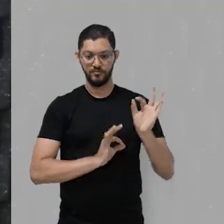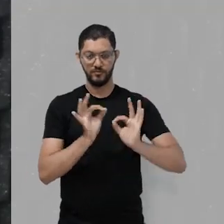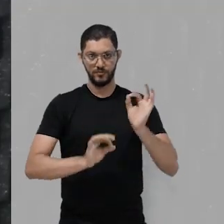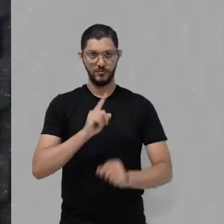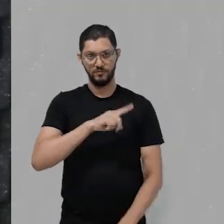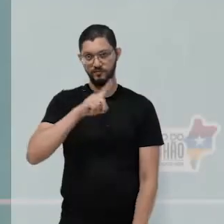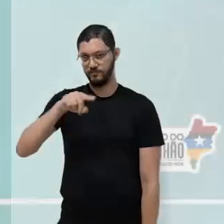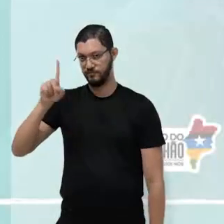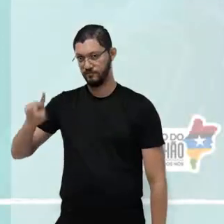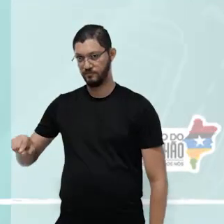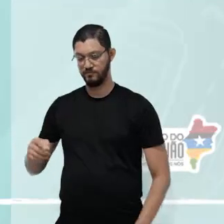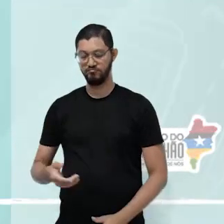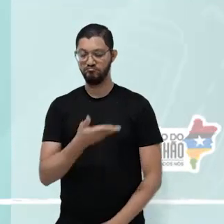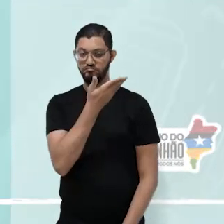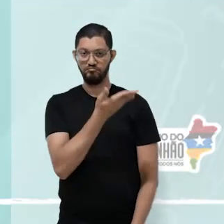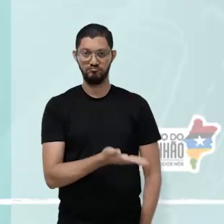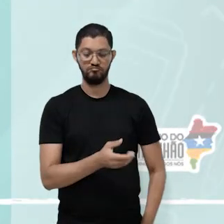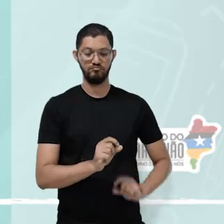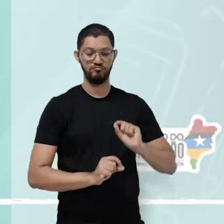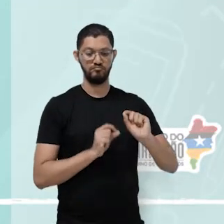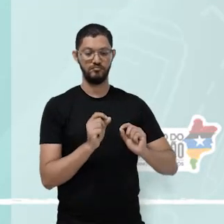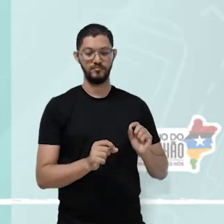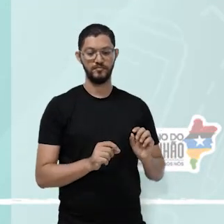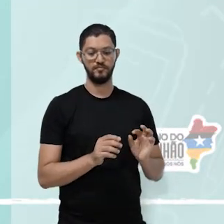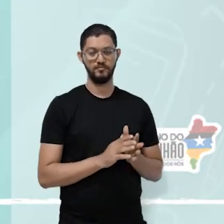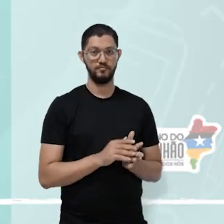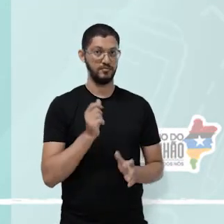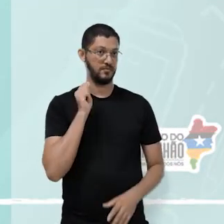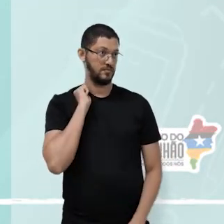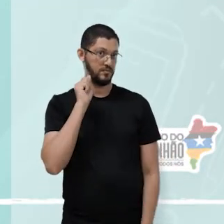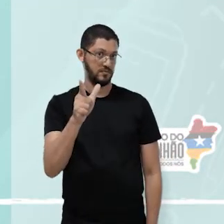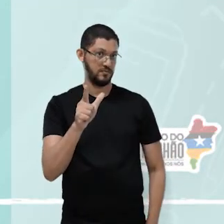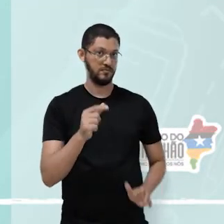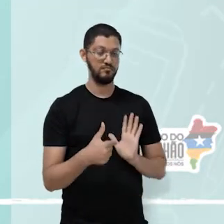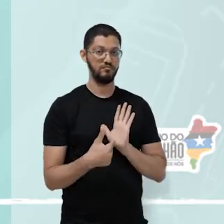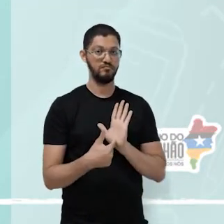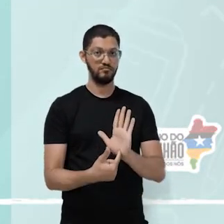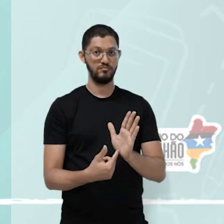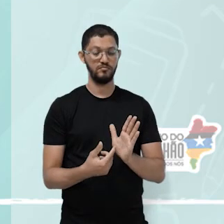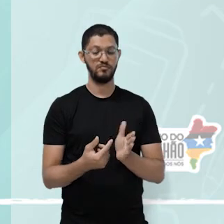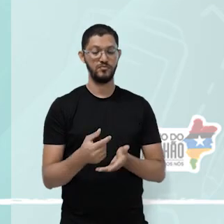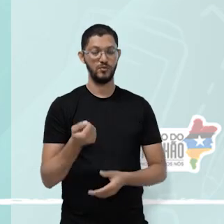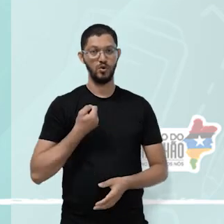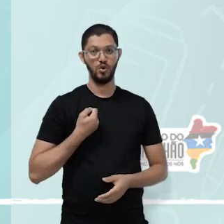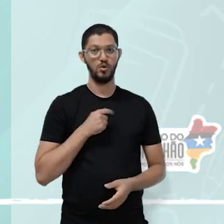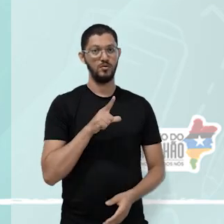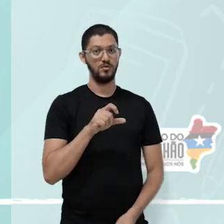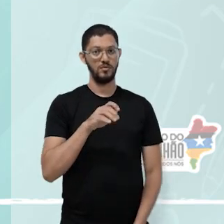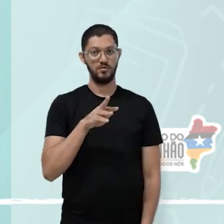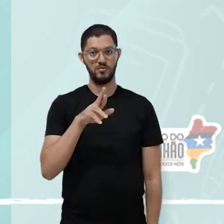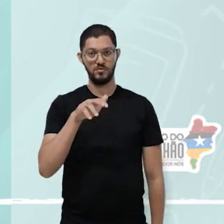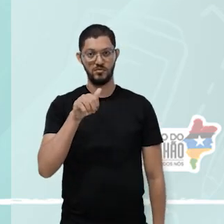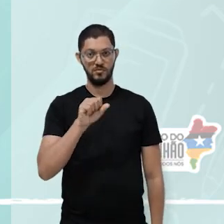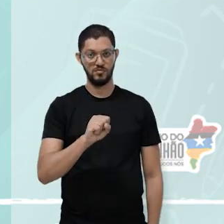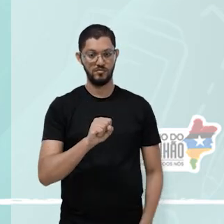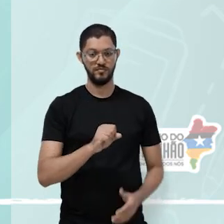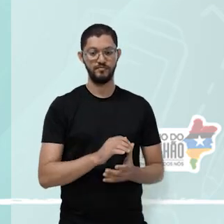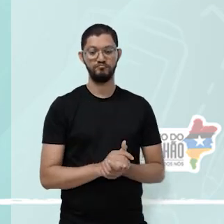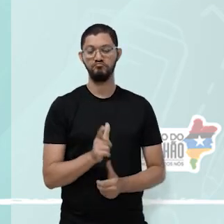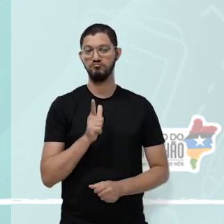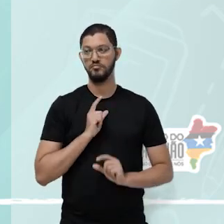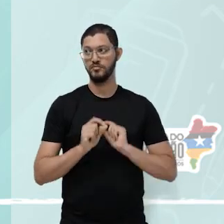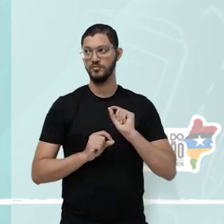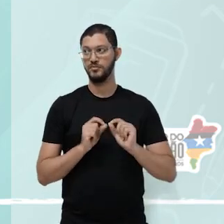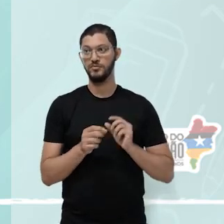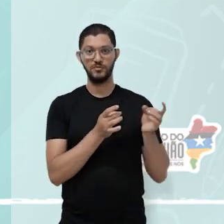esse gráfico aqui, onde a linha azul representa o número de lebres, né? O número de lebres que